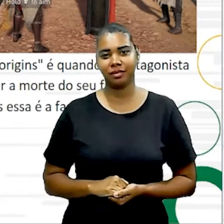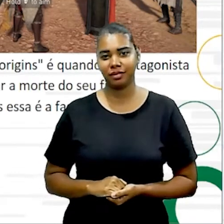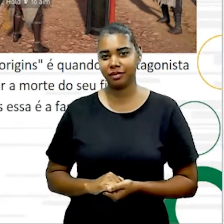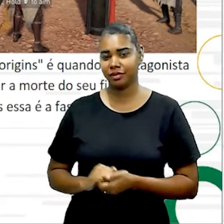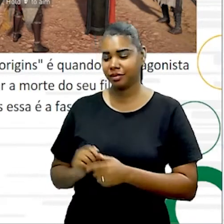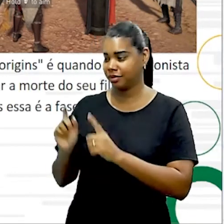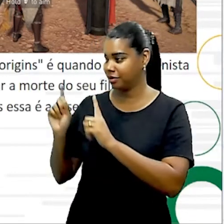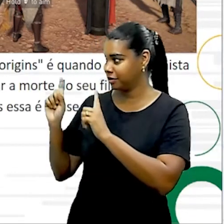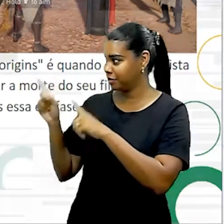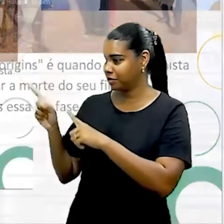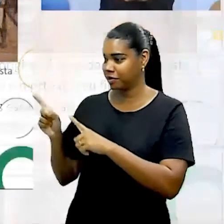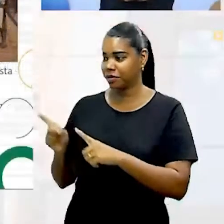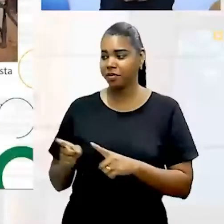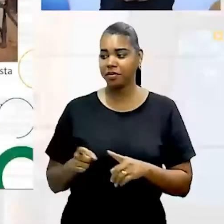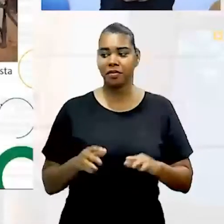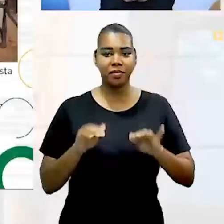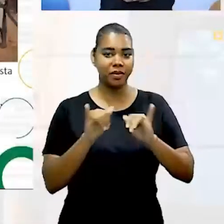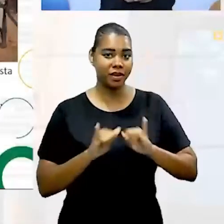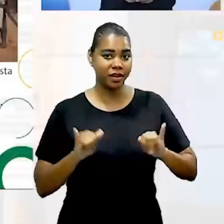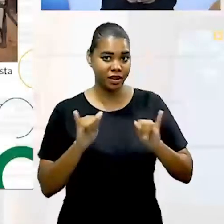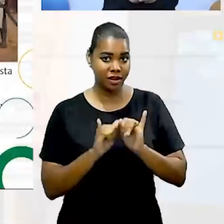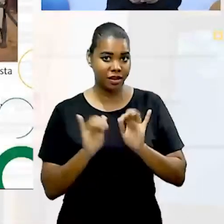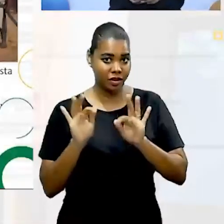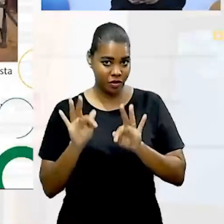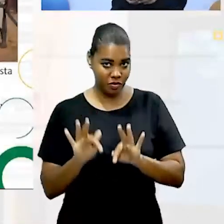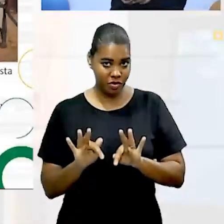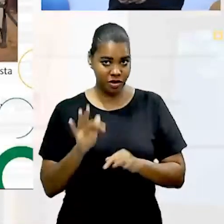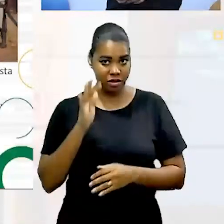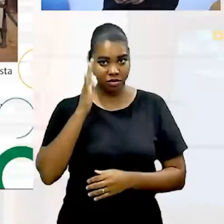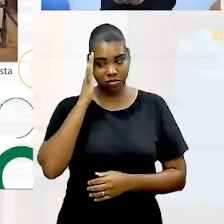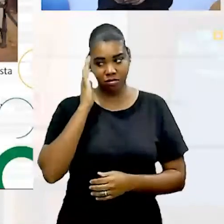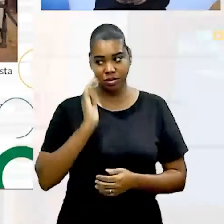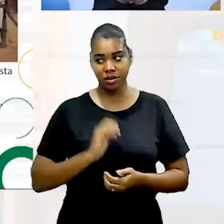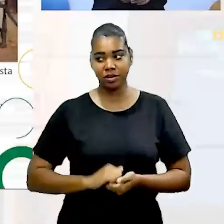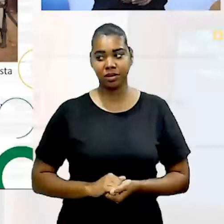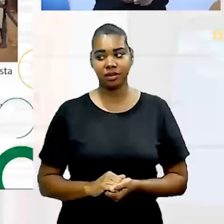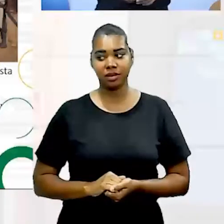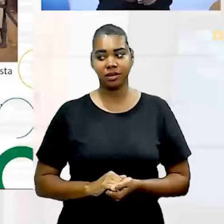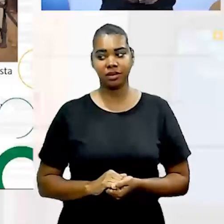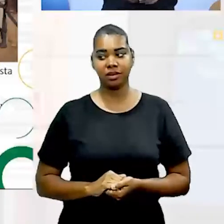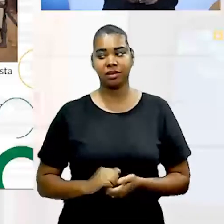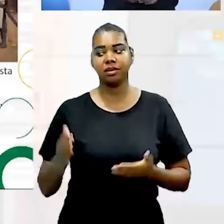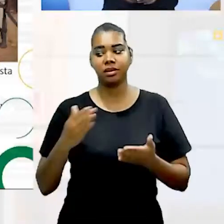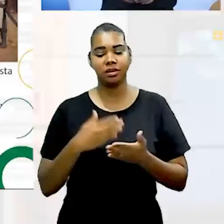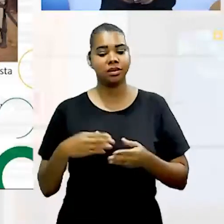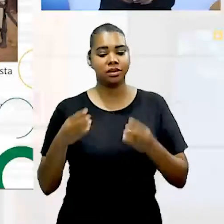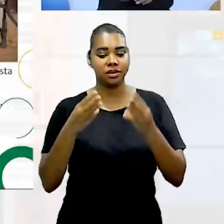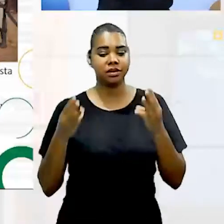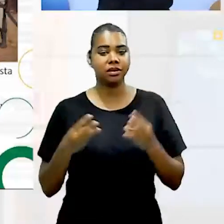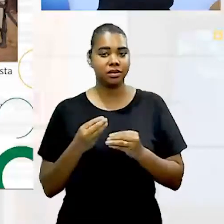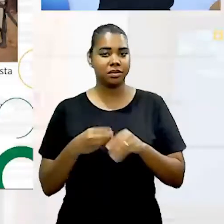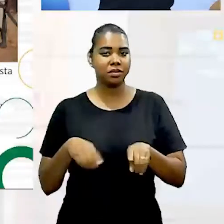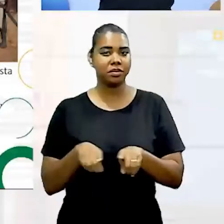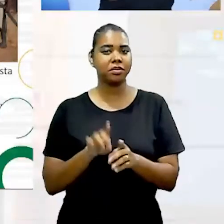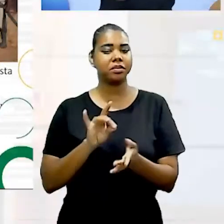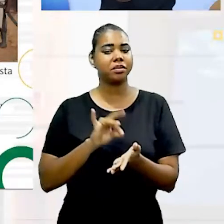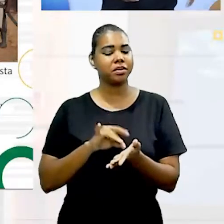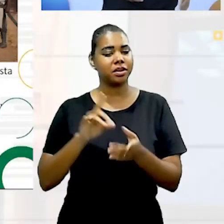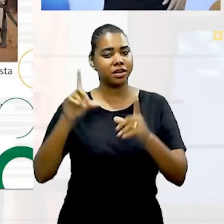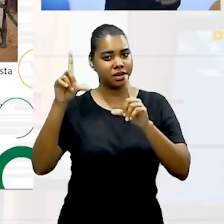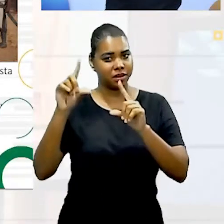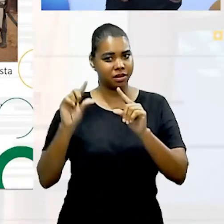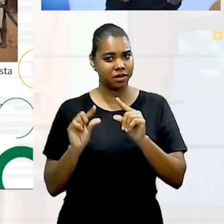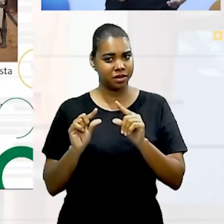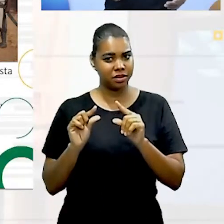É bem comum aí ser o final do tutorial. Você geralmente começa com um mapa físico, um mapa menor, que